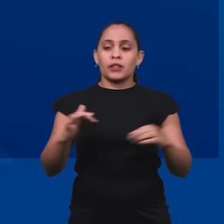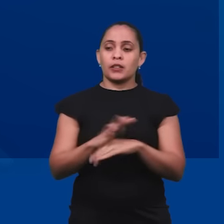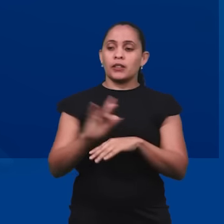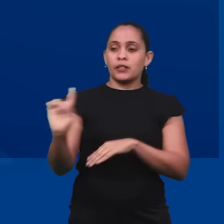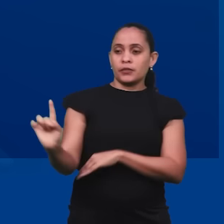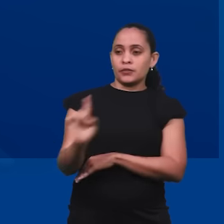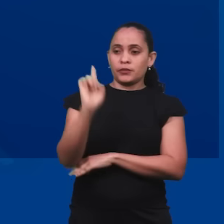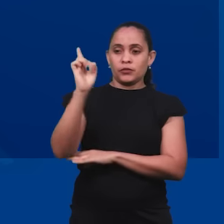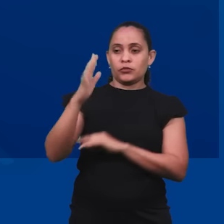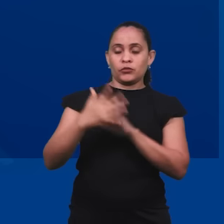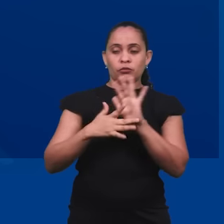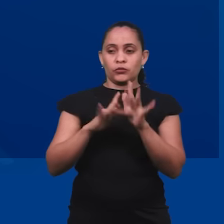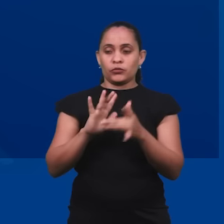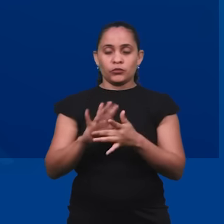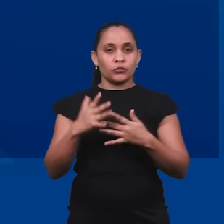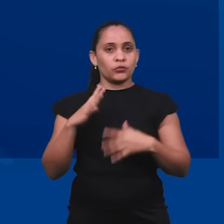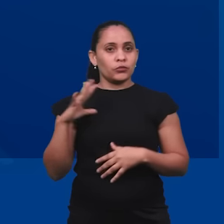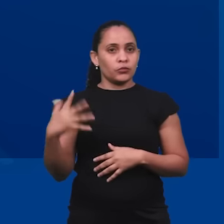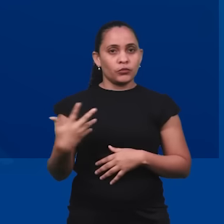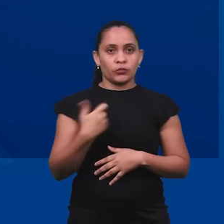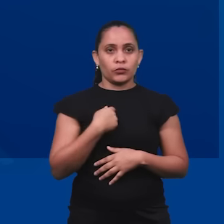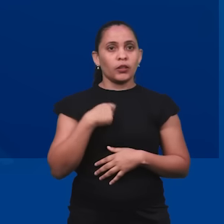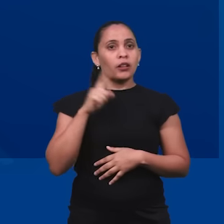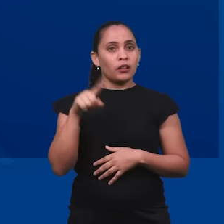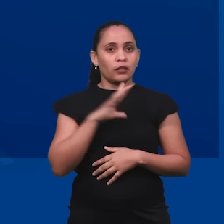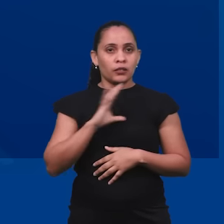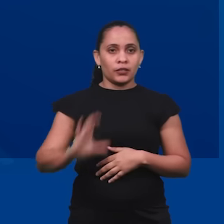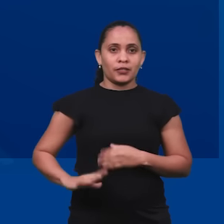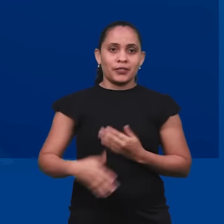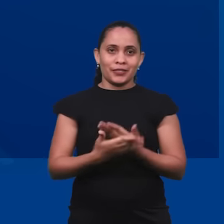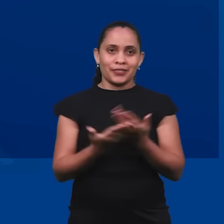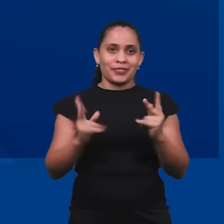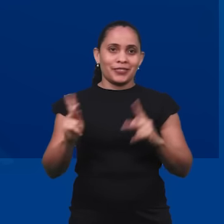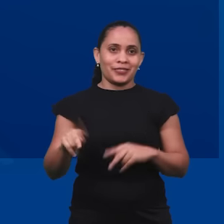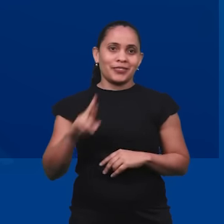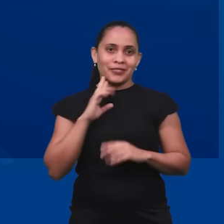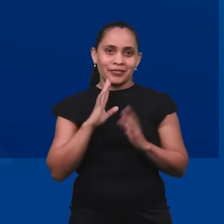o Salvador, que é Cristo o Senhor. A paz do Senhor Jesus.